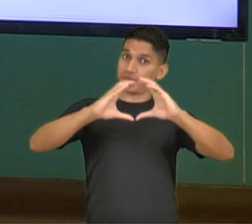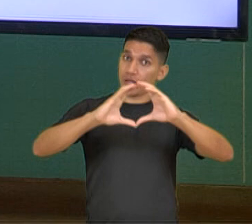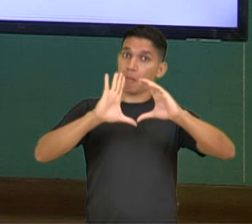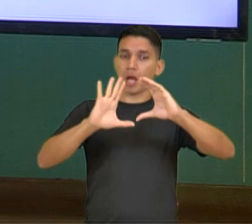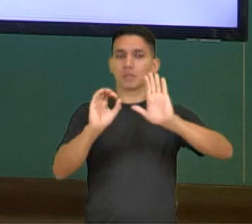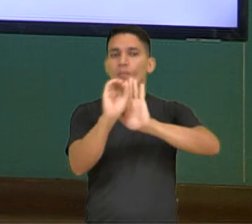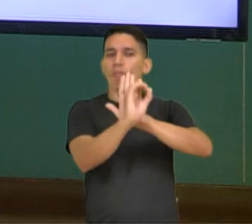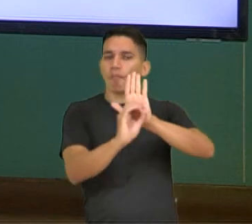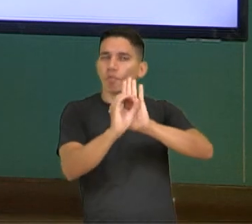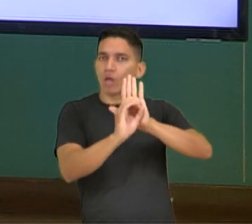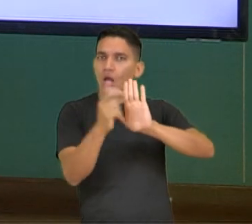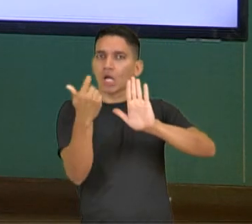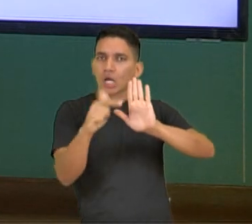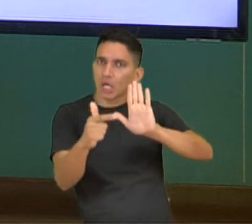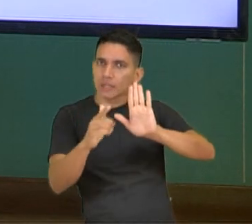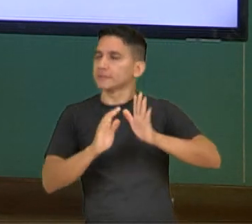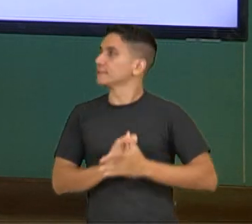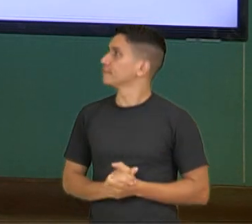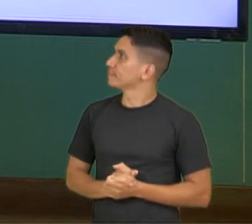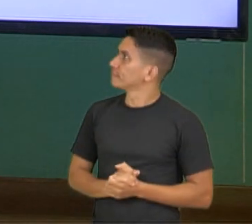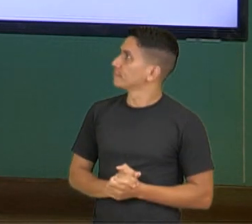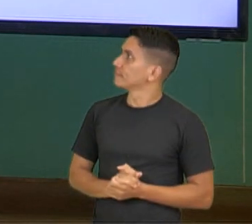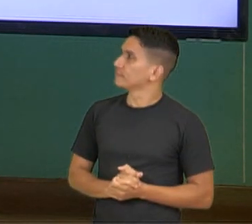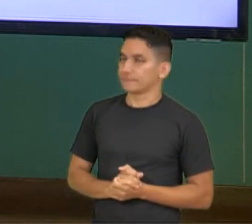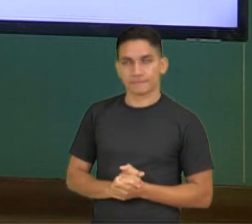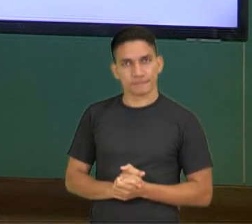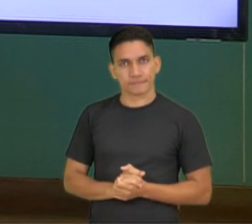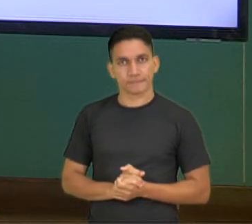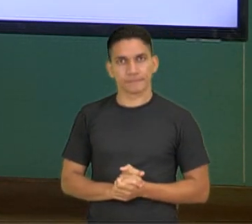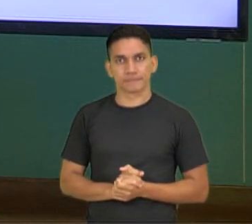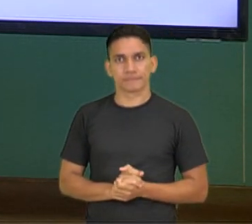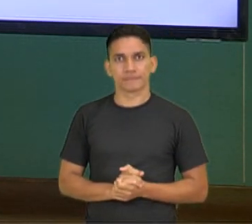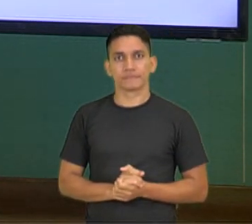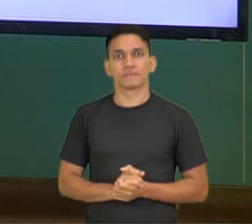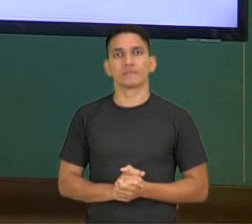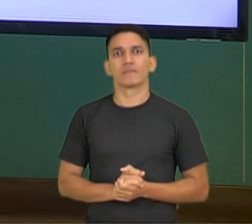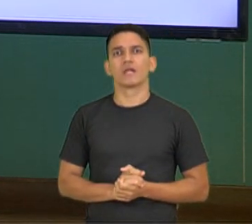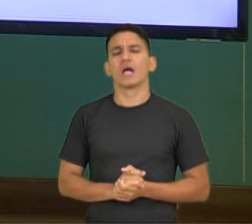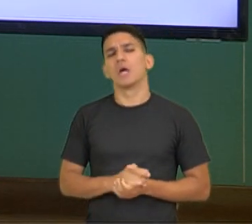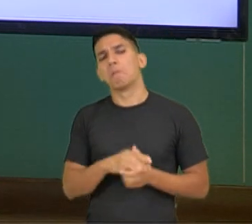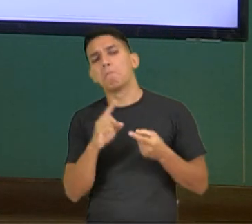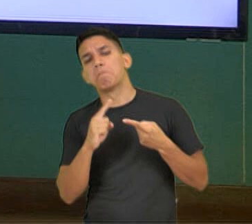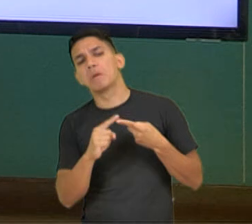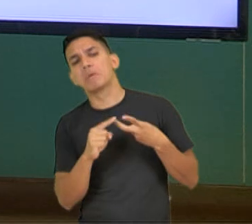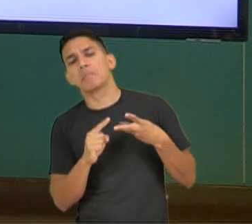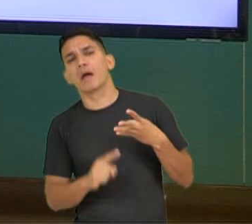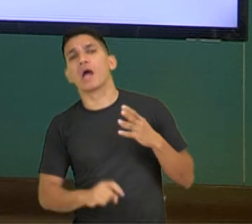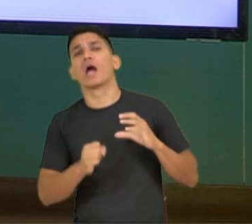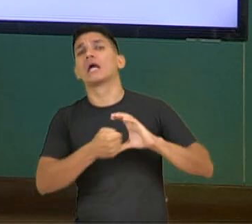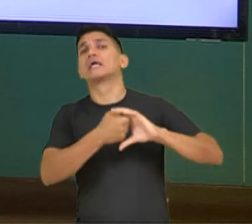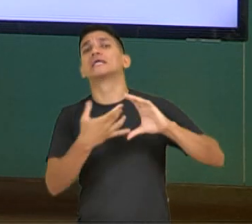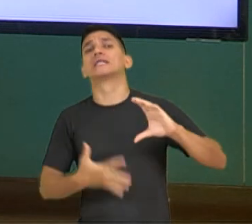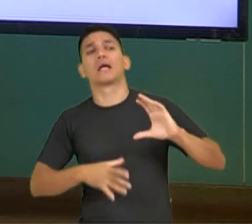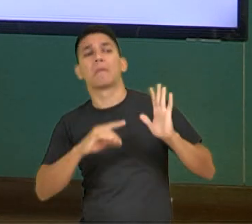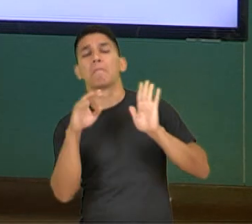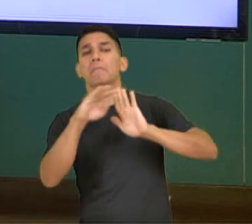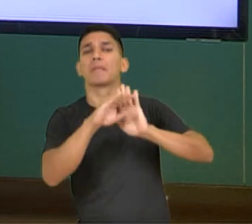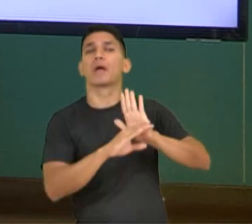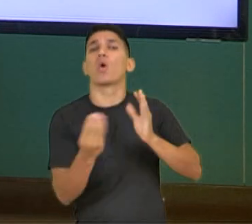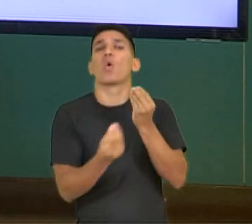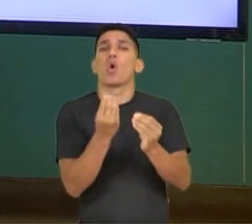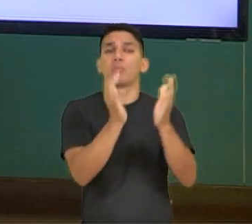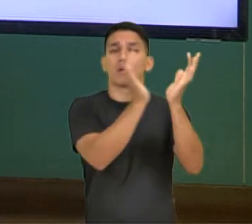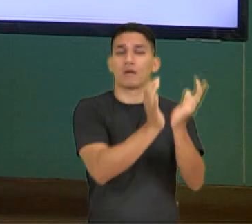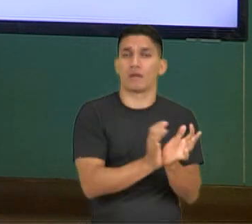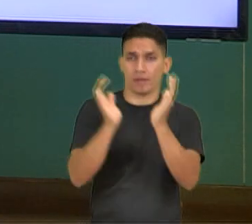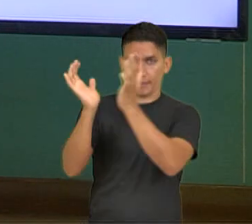que não possuem o anel aromáticos. Critério para a classificação dessas cadeias.